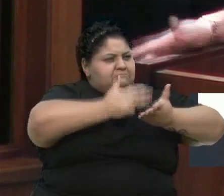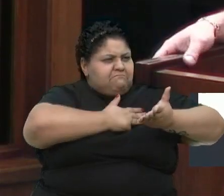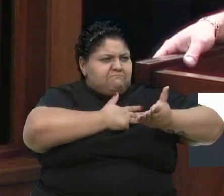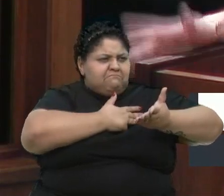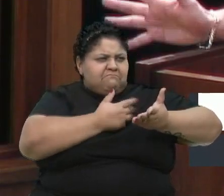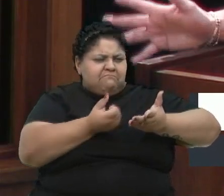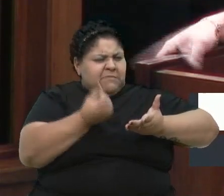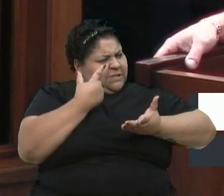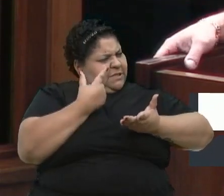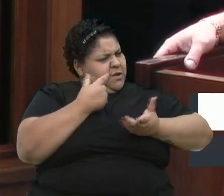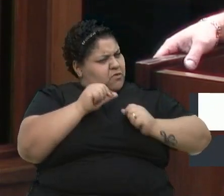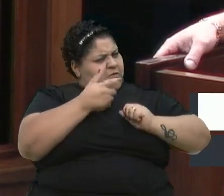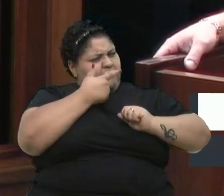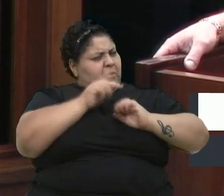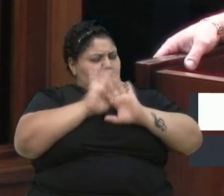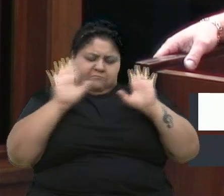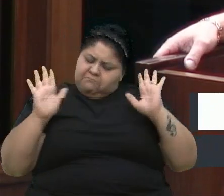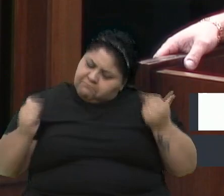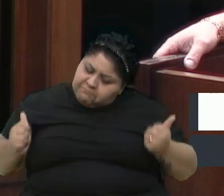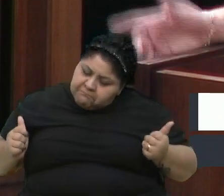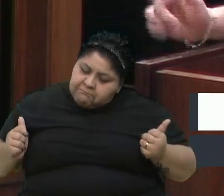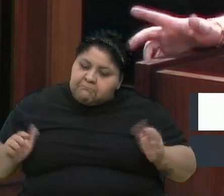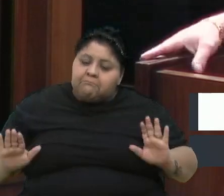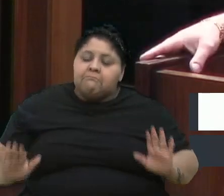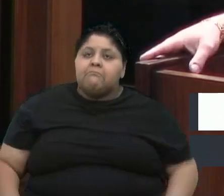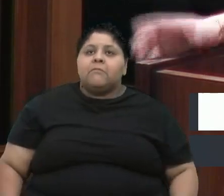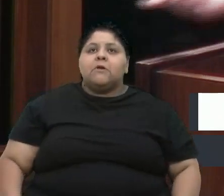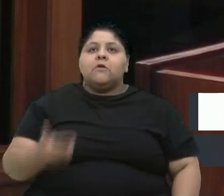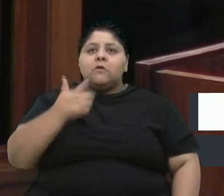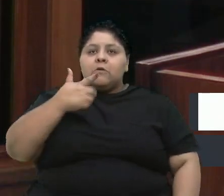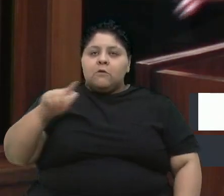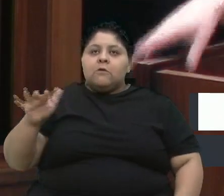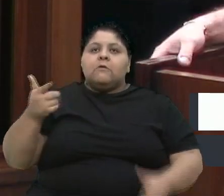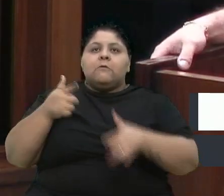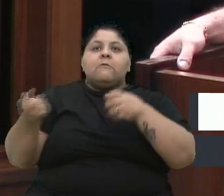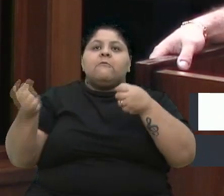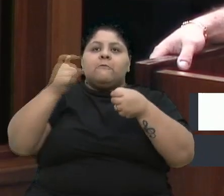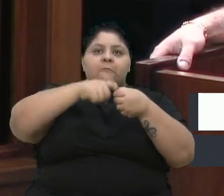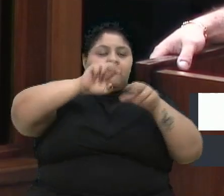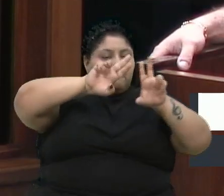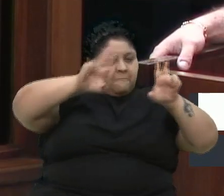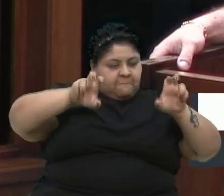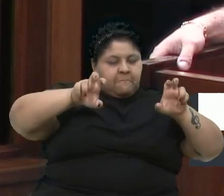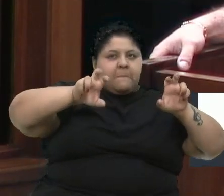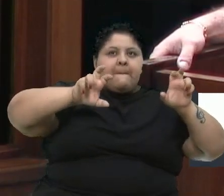senhor colocou, mas tudo bem, bem tranquilo. E outra situação, voltando ao assunto dos